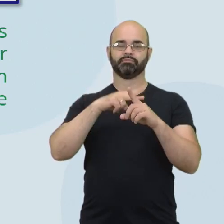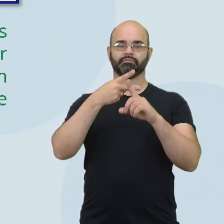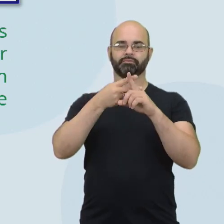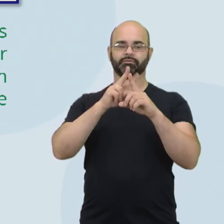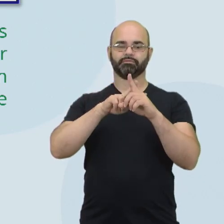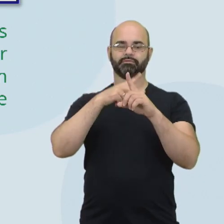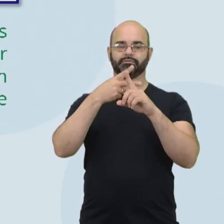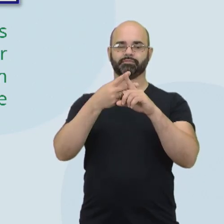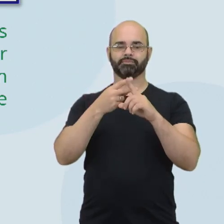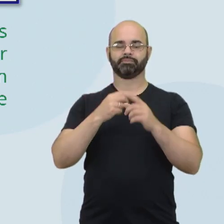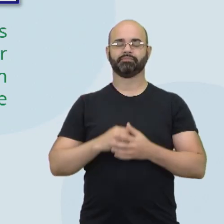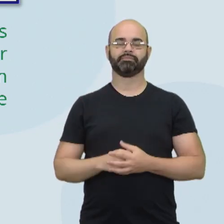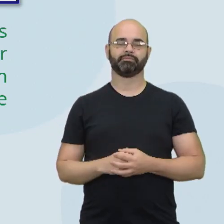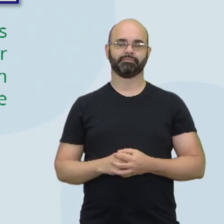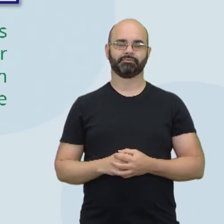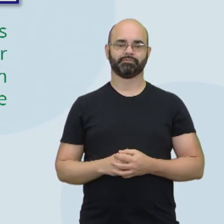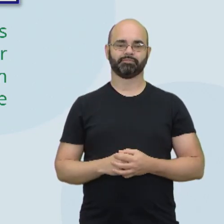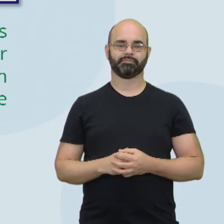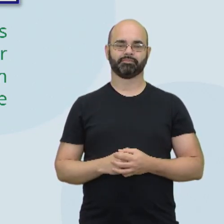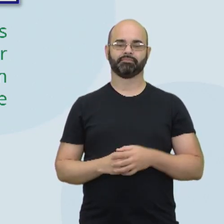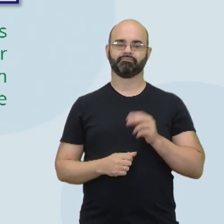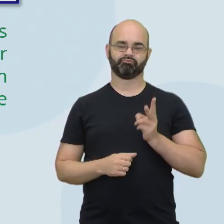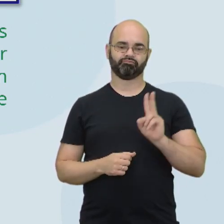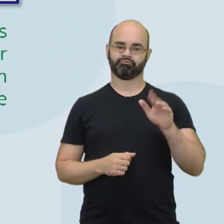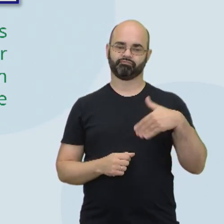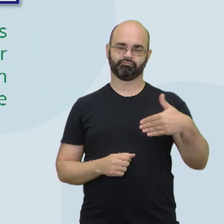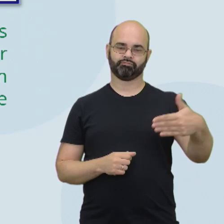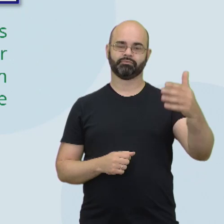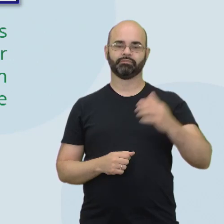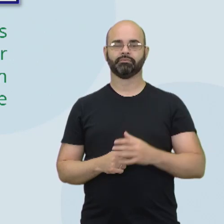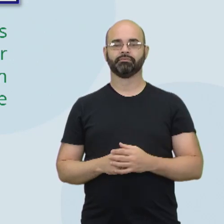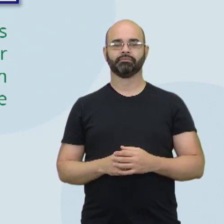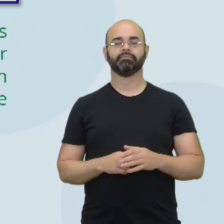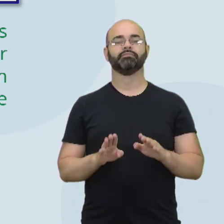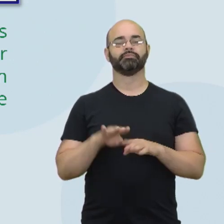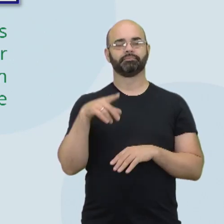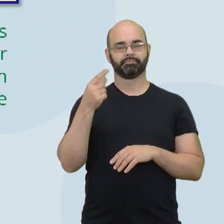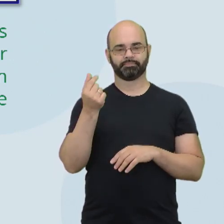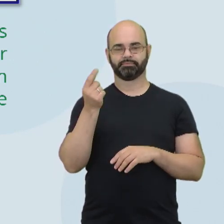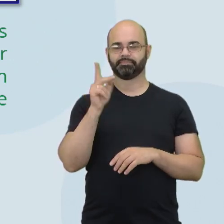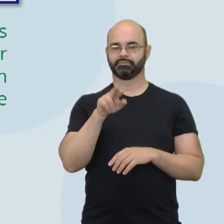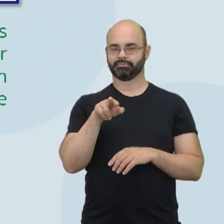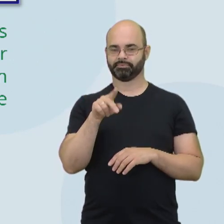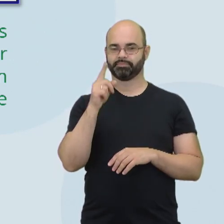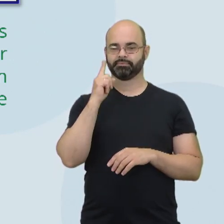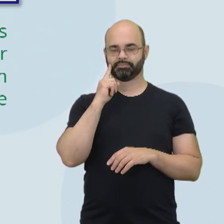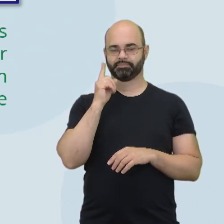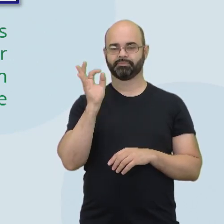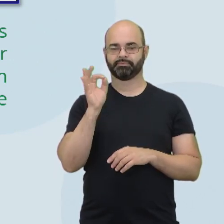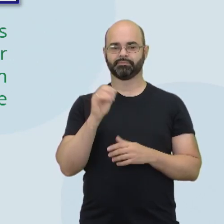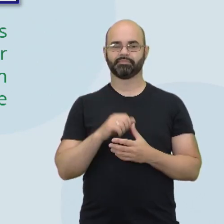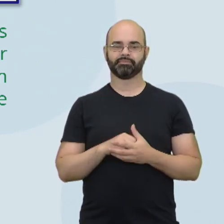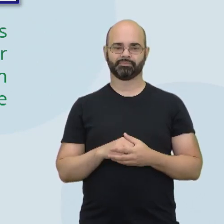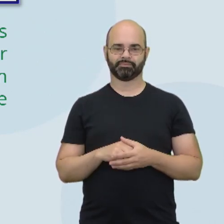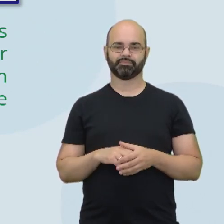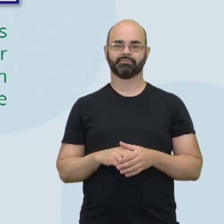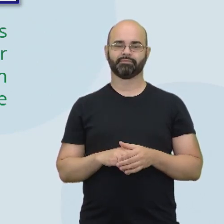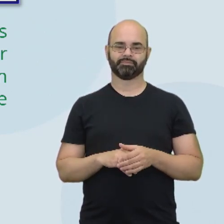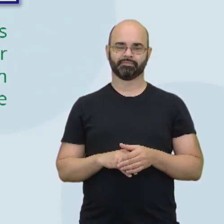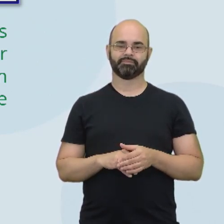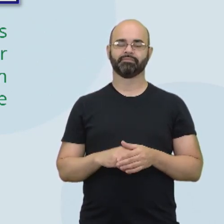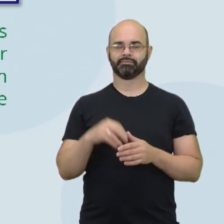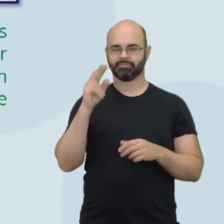480 é o dobro de 240, né? E assim vai. Então, o mesmo acontece com os preços. Não vou calcular, mas é isso mesmo. Bem que visual, vocês inclusive, falaram. né?